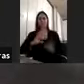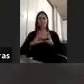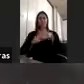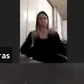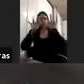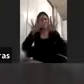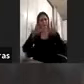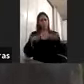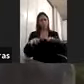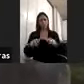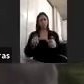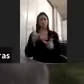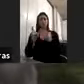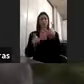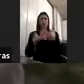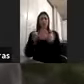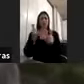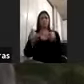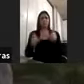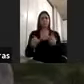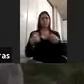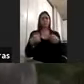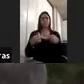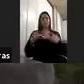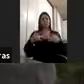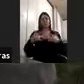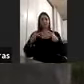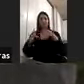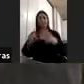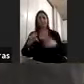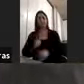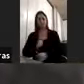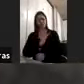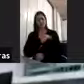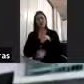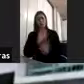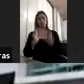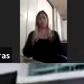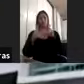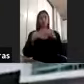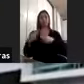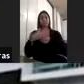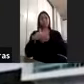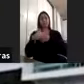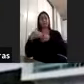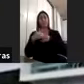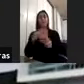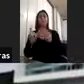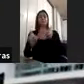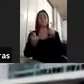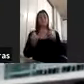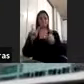Então é a minha palavra de amor e de solidariedade, de carinho. Vários de vocês.